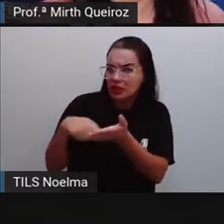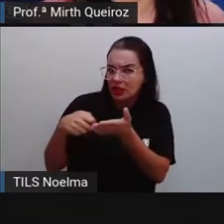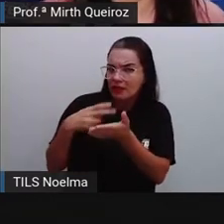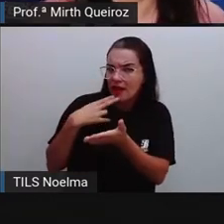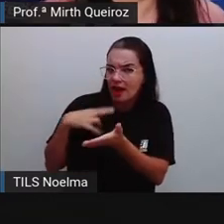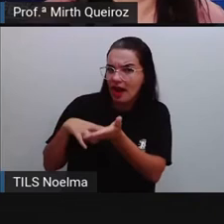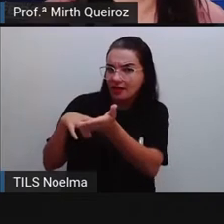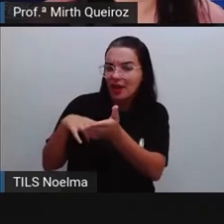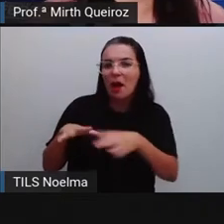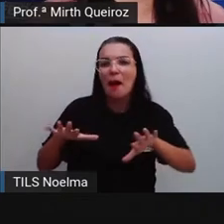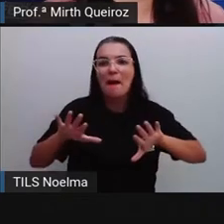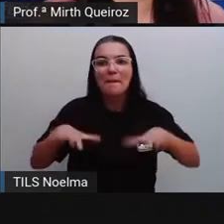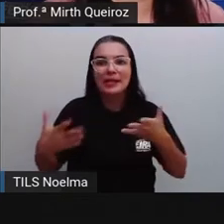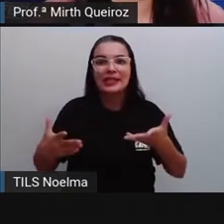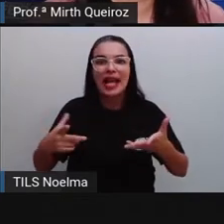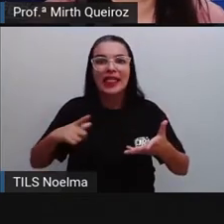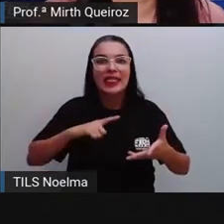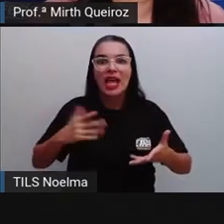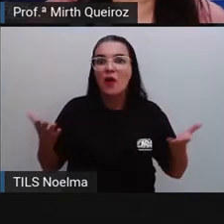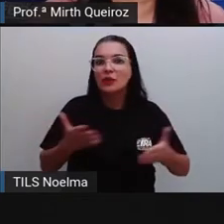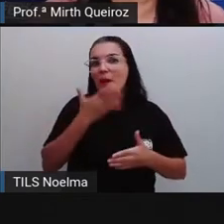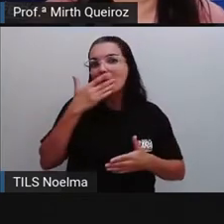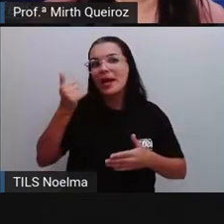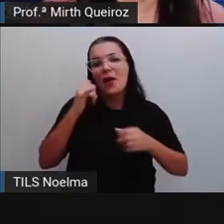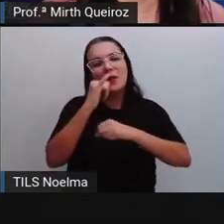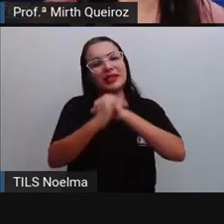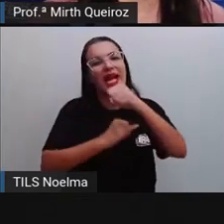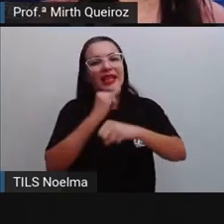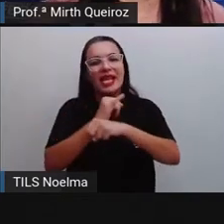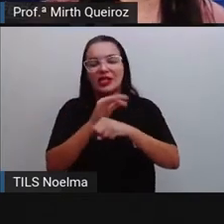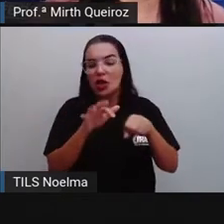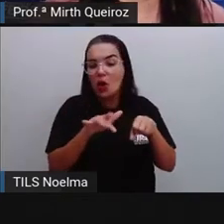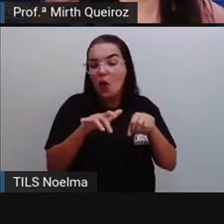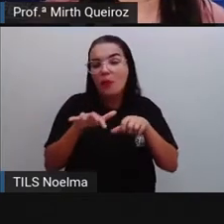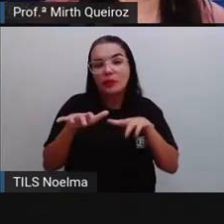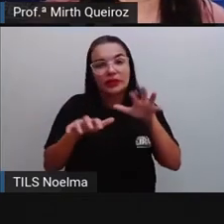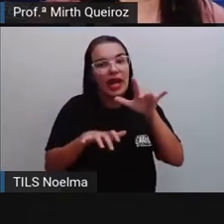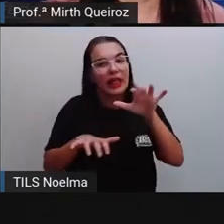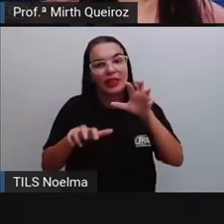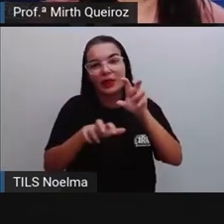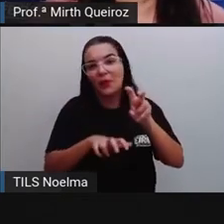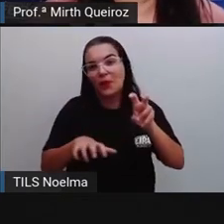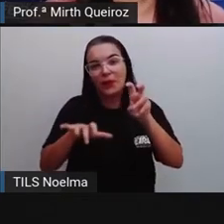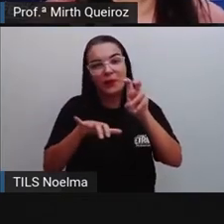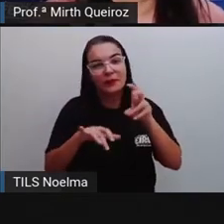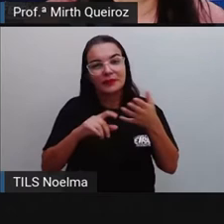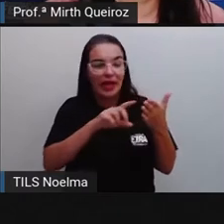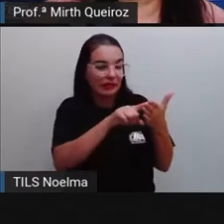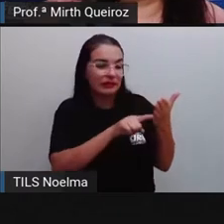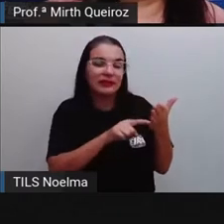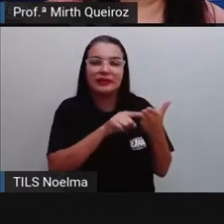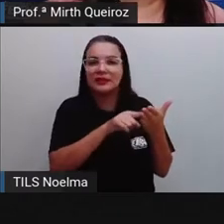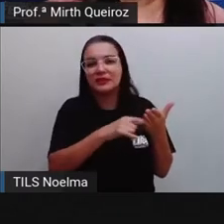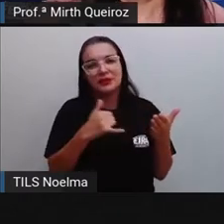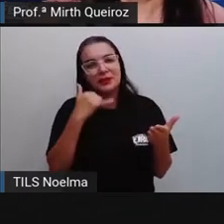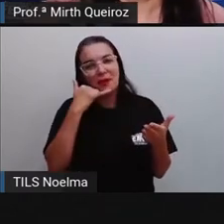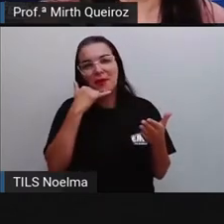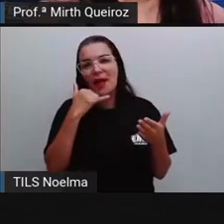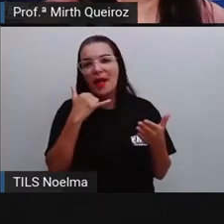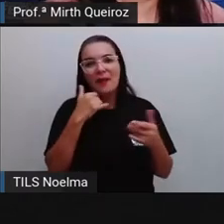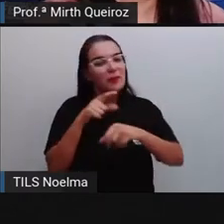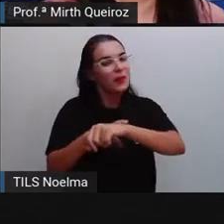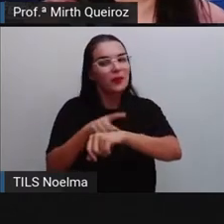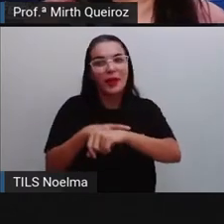gente tem a internet, tem computador, celular, onde essas mensagens ocorrem em tempo real.